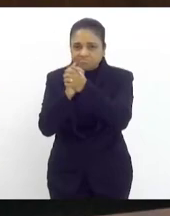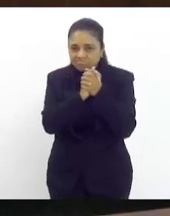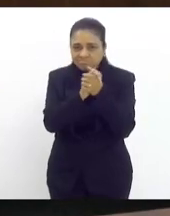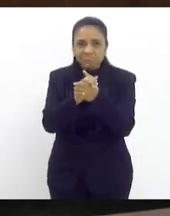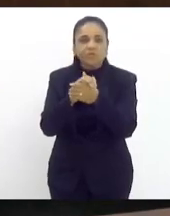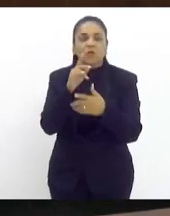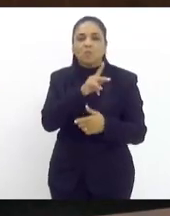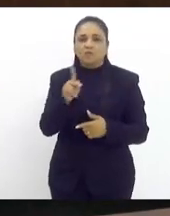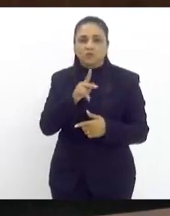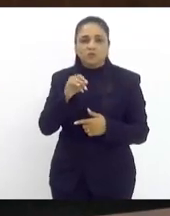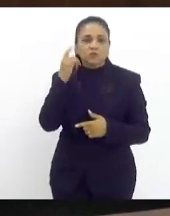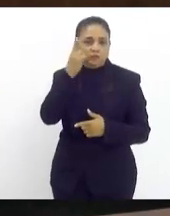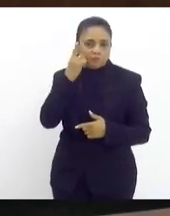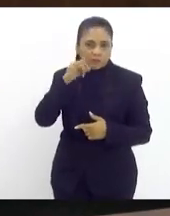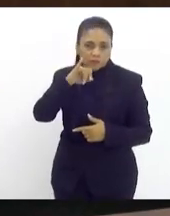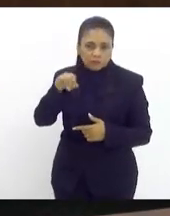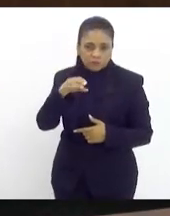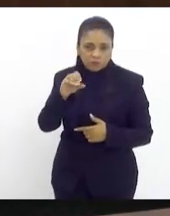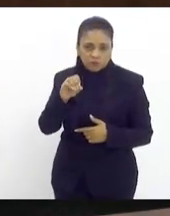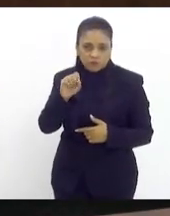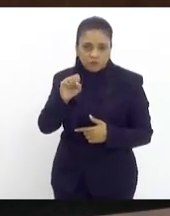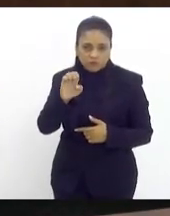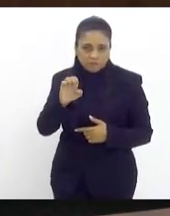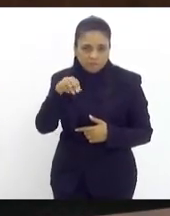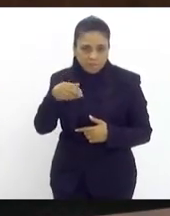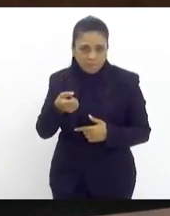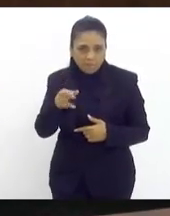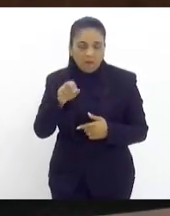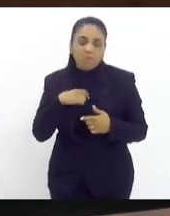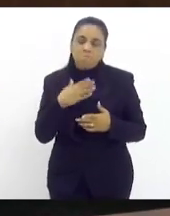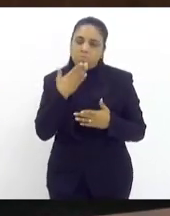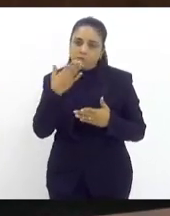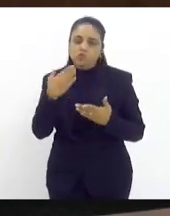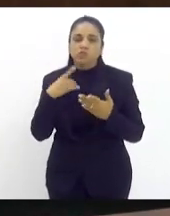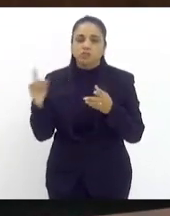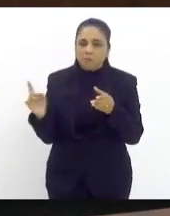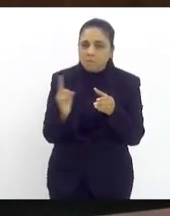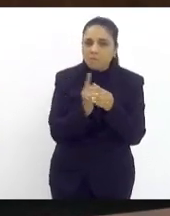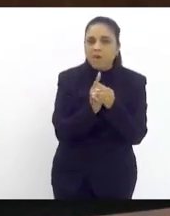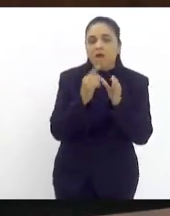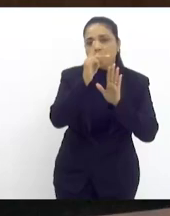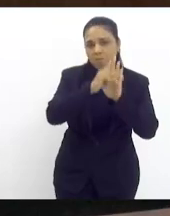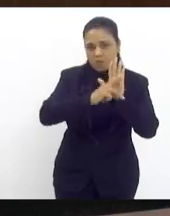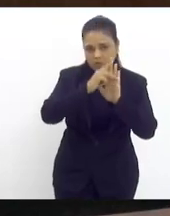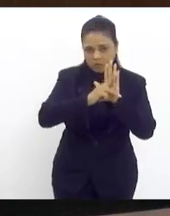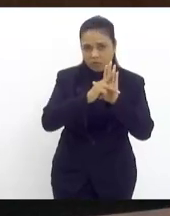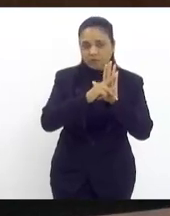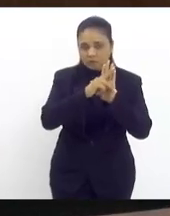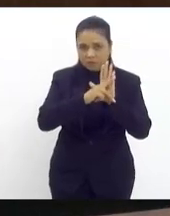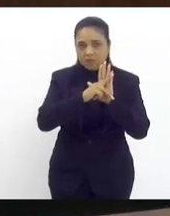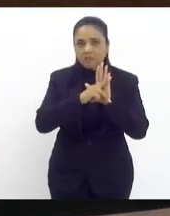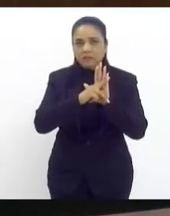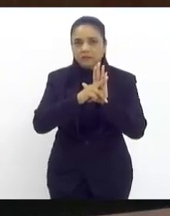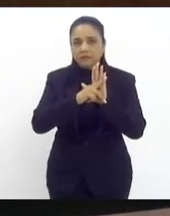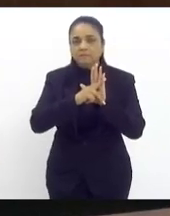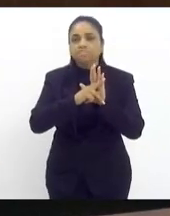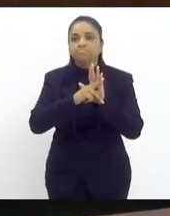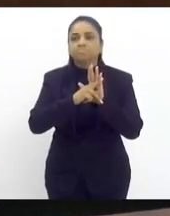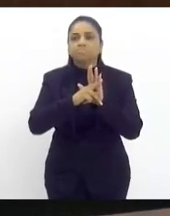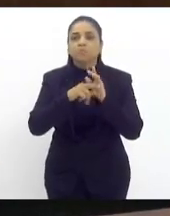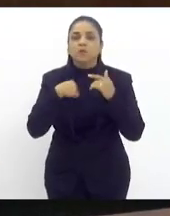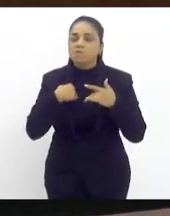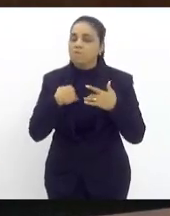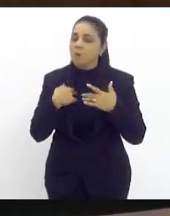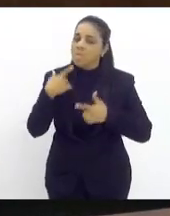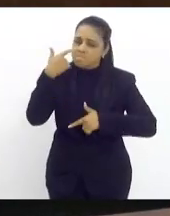o deputado Professor Josemar pedir a coautoria também ao projeto dizer que nós somos Vamos ser incansáveis